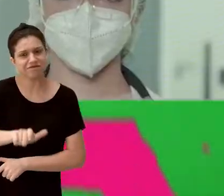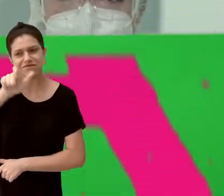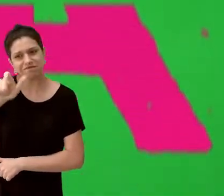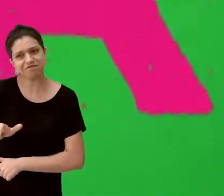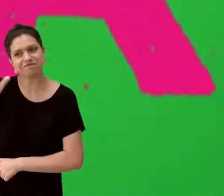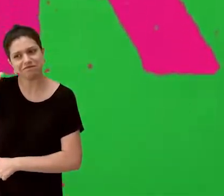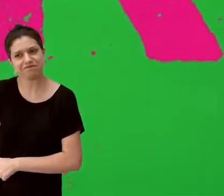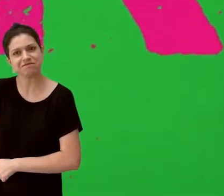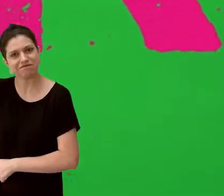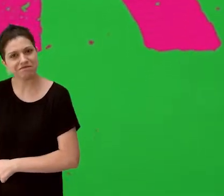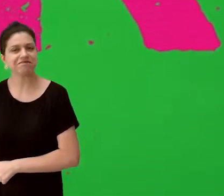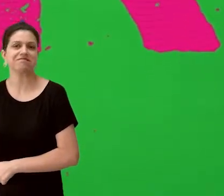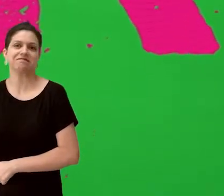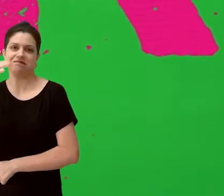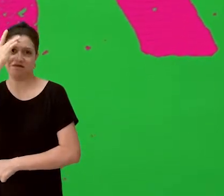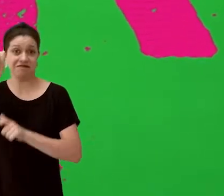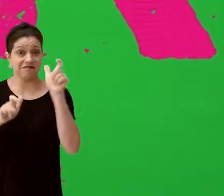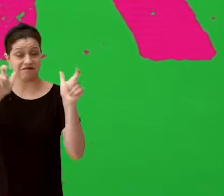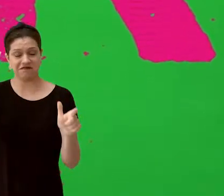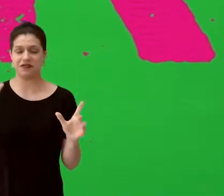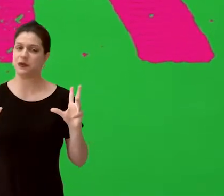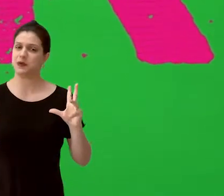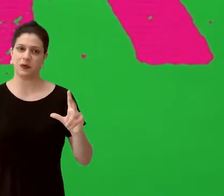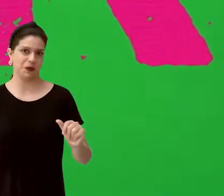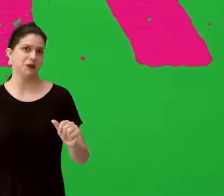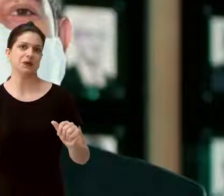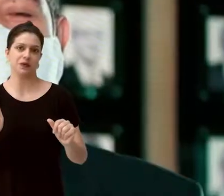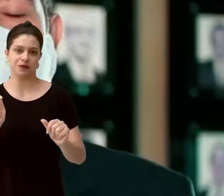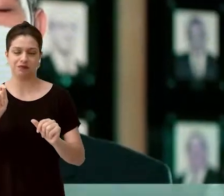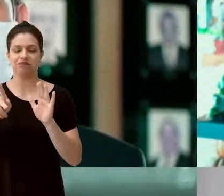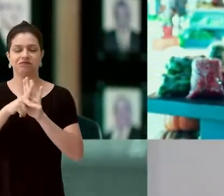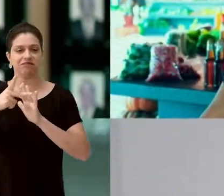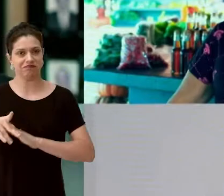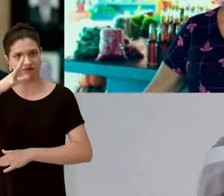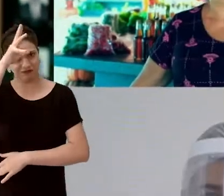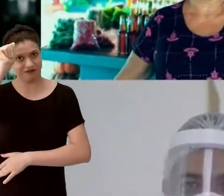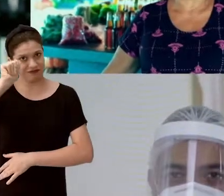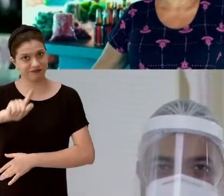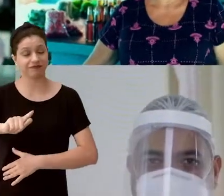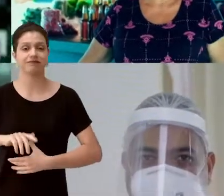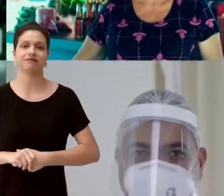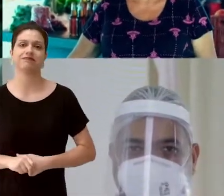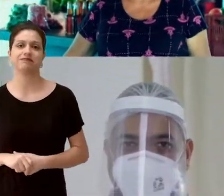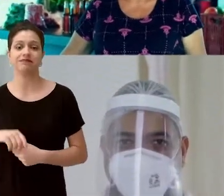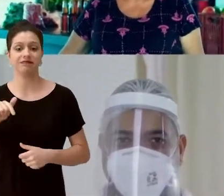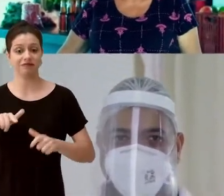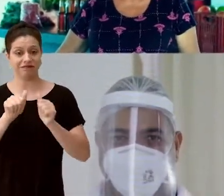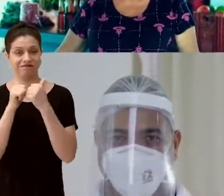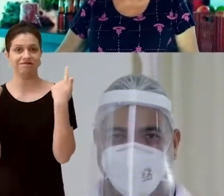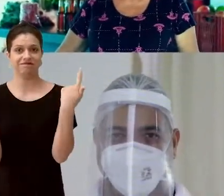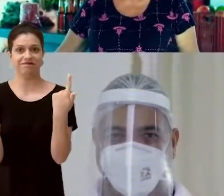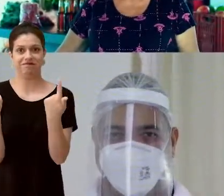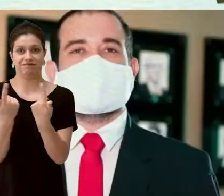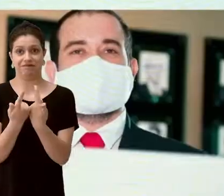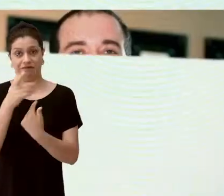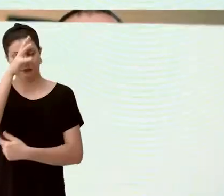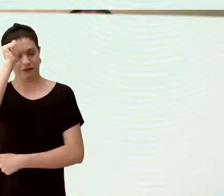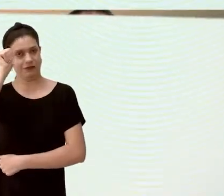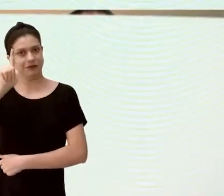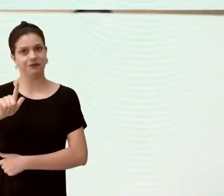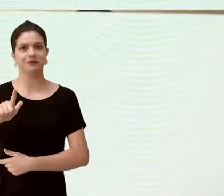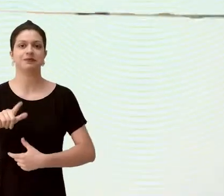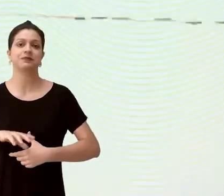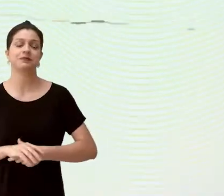vida da Carol, da Simone, da Lázara, da irmã Maria, do Edmilson e de todos os sul-mato-grossenses.